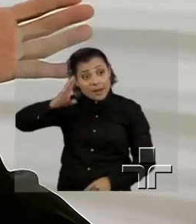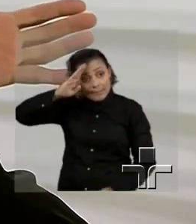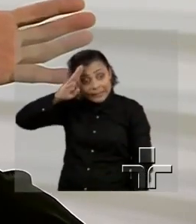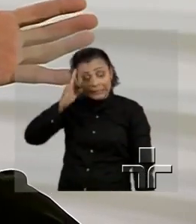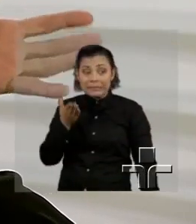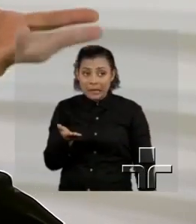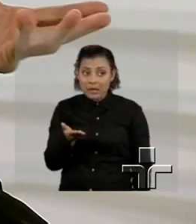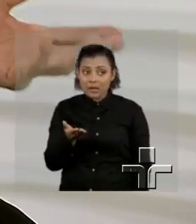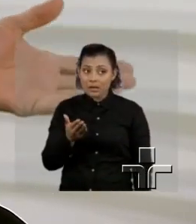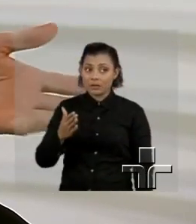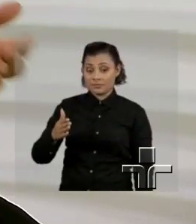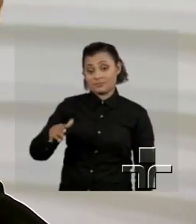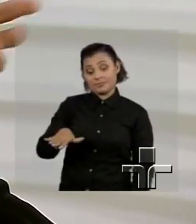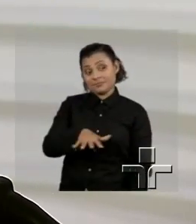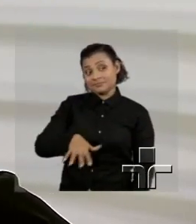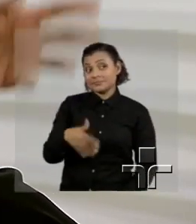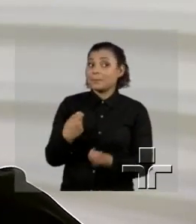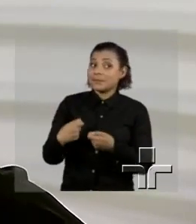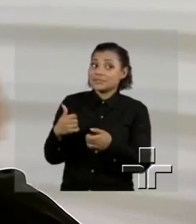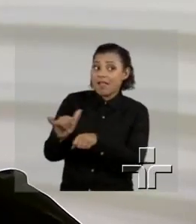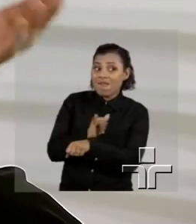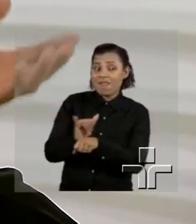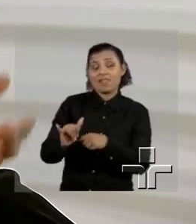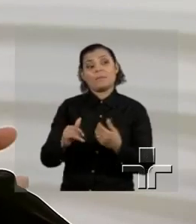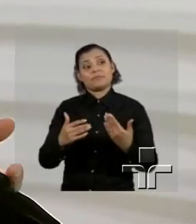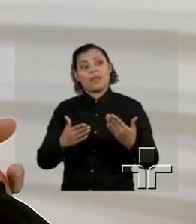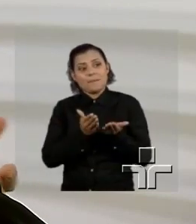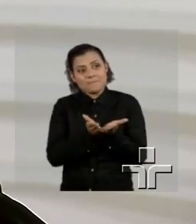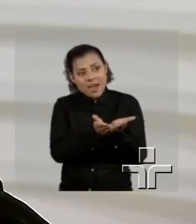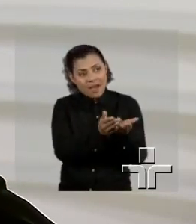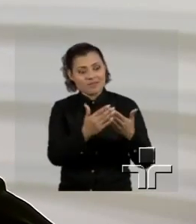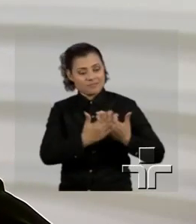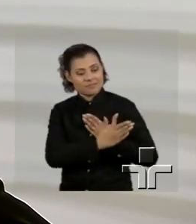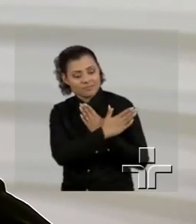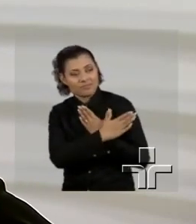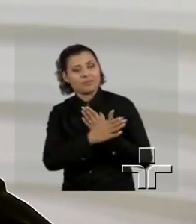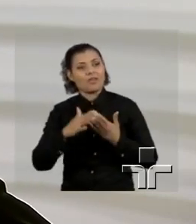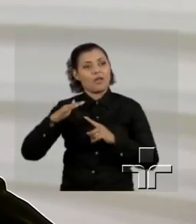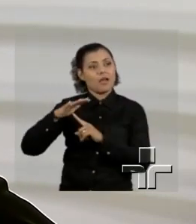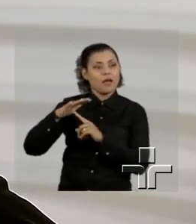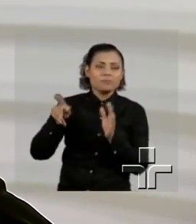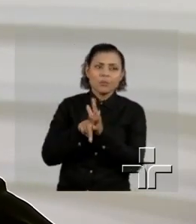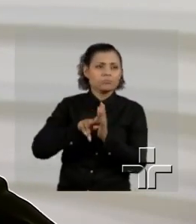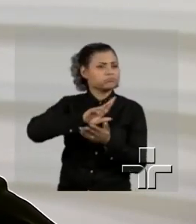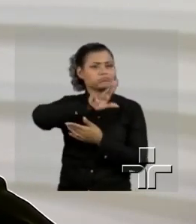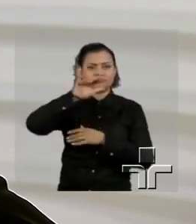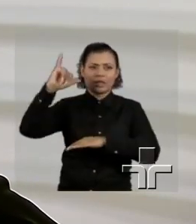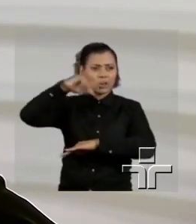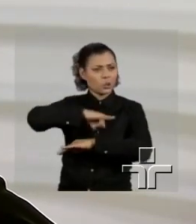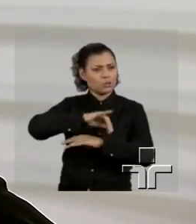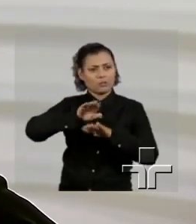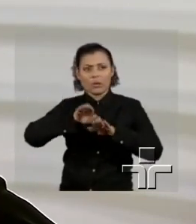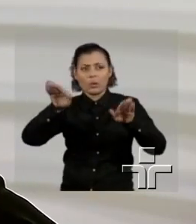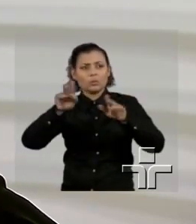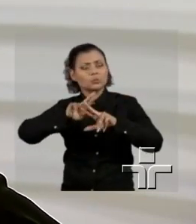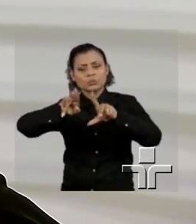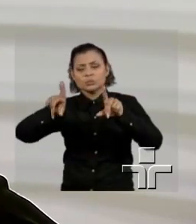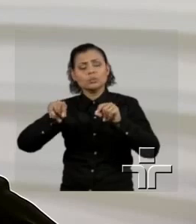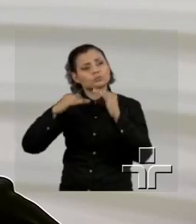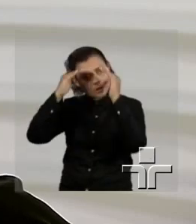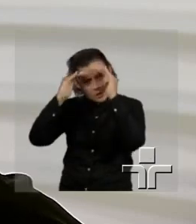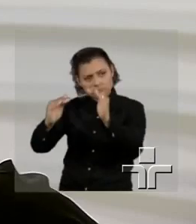soldado. Então, isso aí é uma coisa que precisa ser pensada, precisa ser equacionada, mas também tem que ver até onde